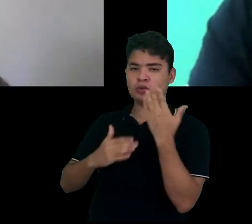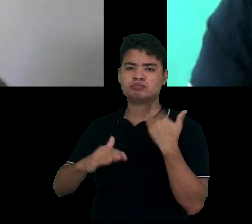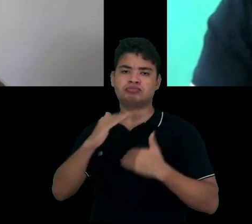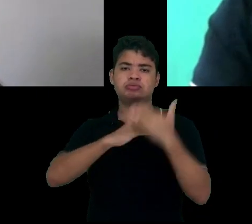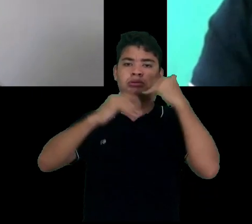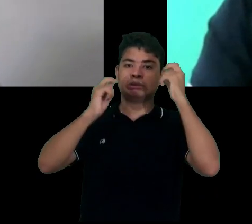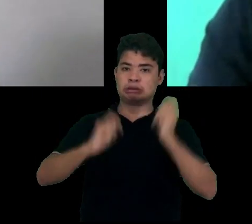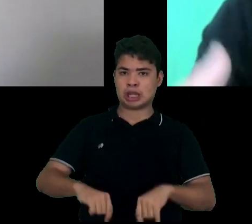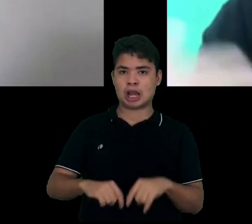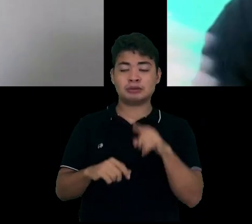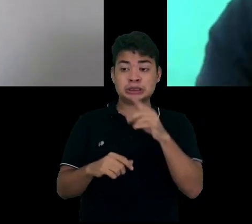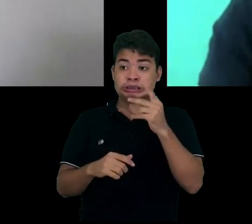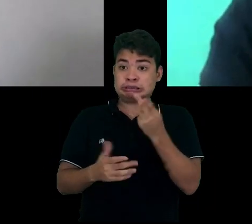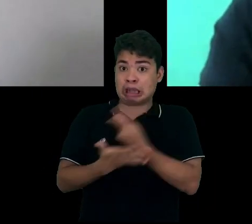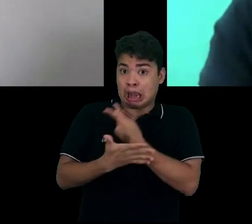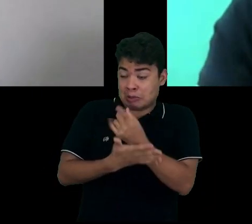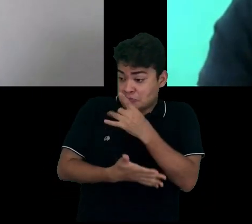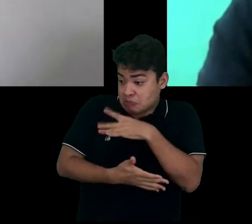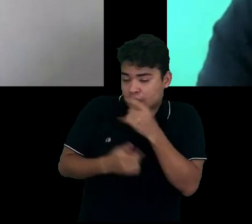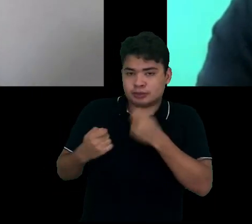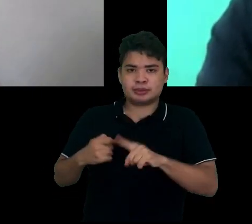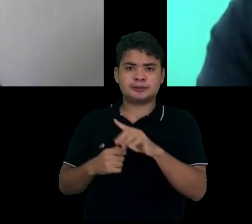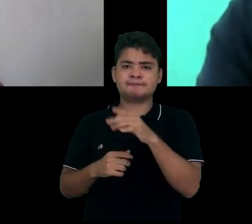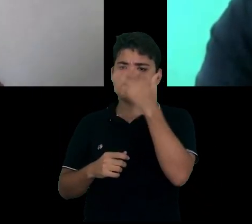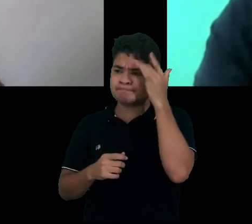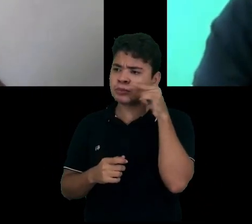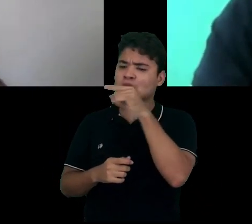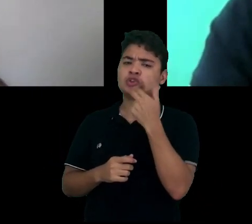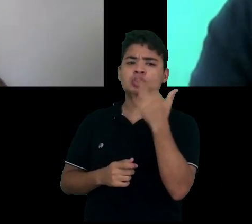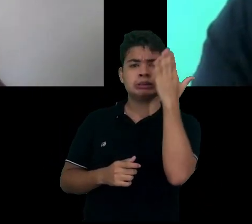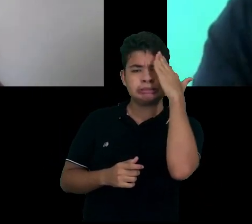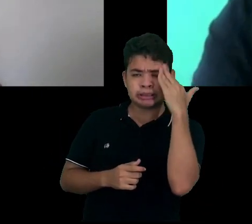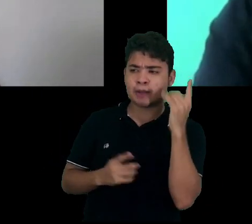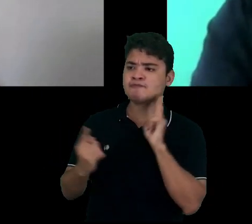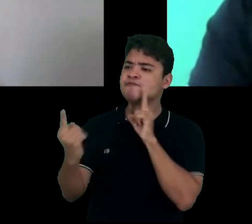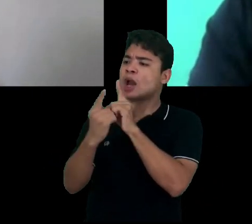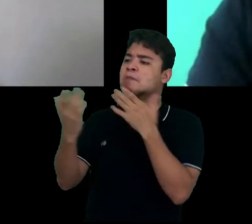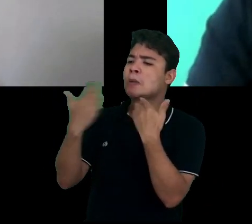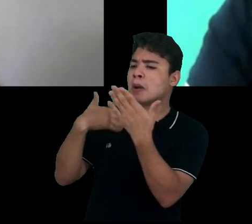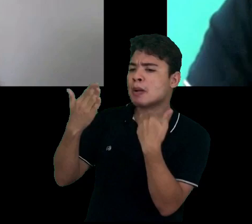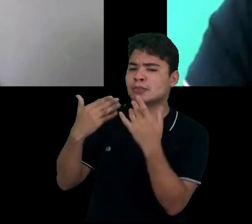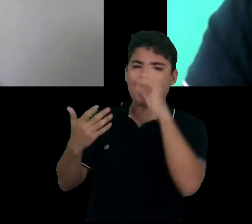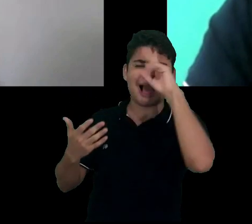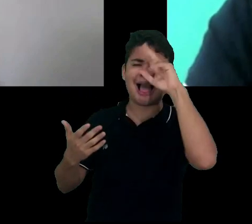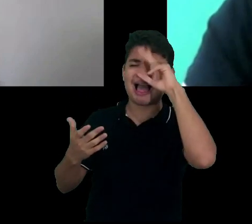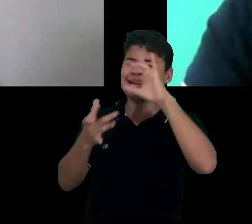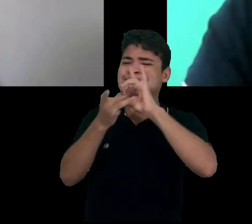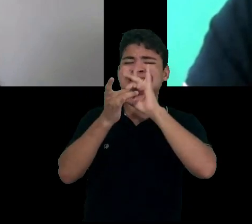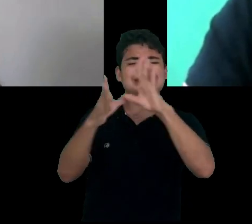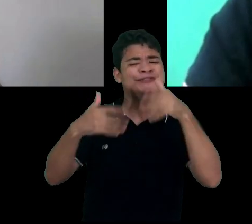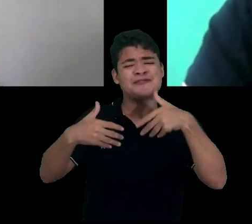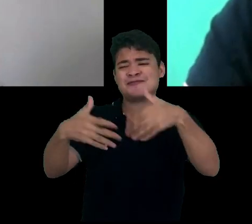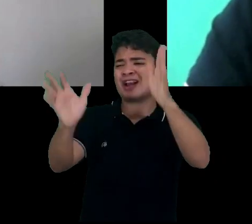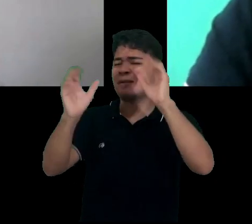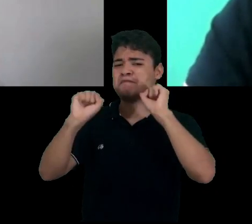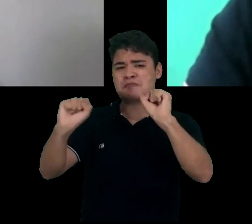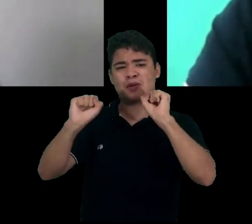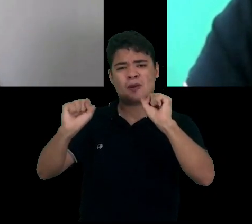não tenha medo de errar. Se encontrar alguém que fala o idioma, vai lá, vai em frente, erre à vontade para poder